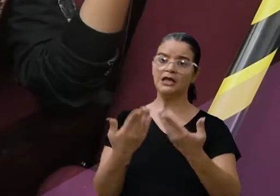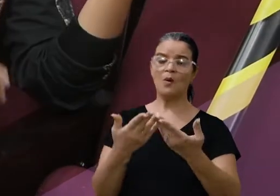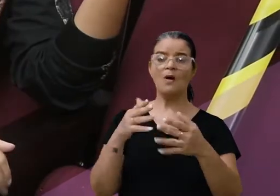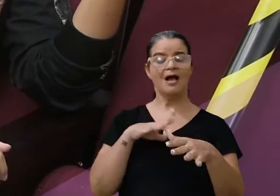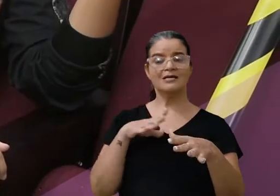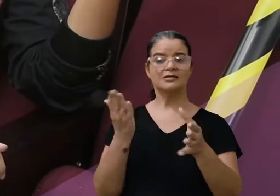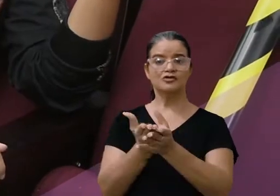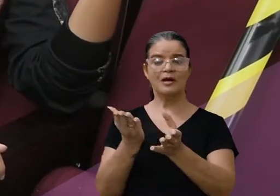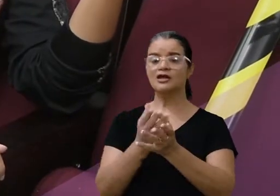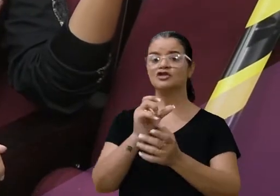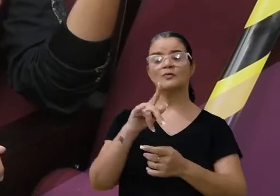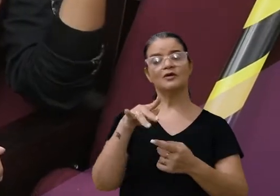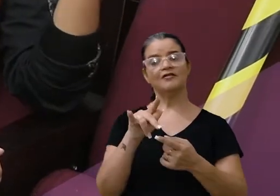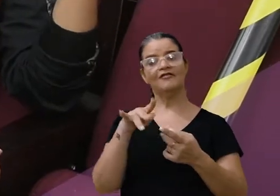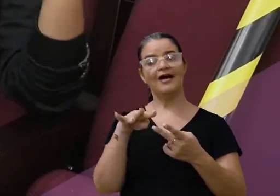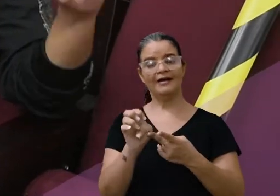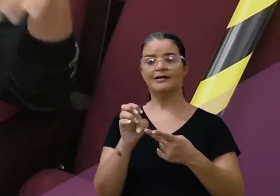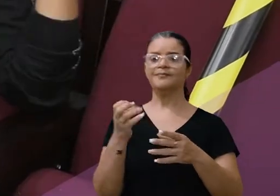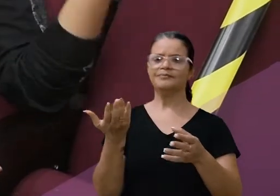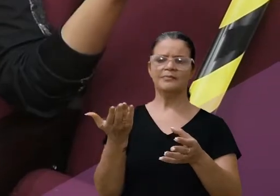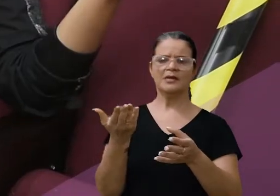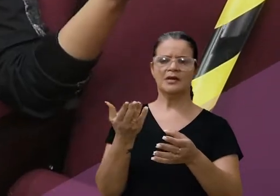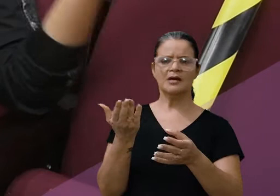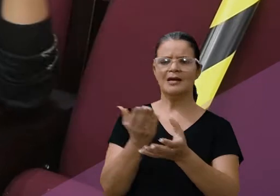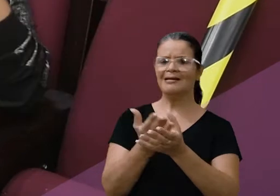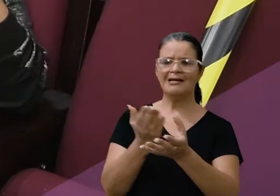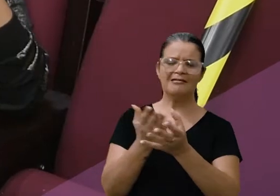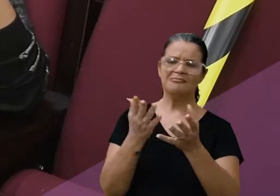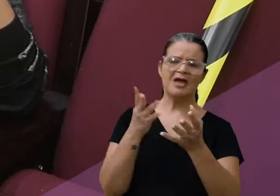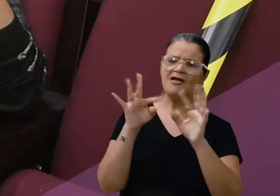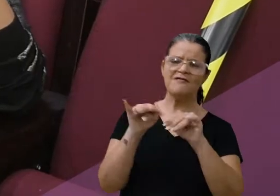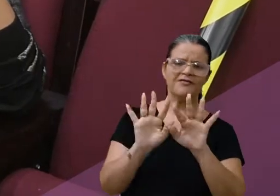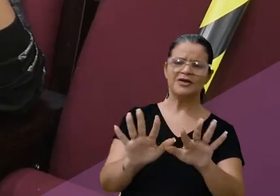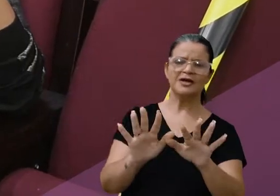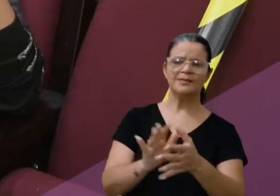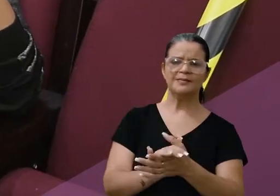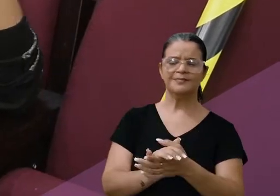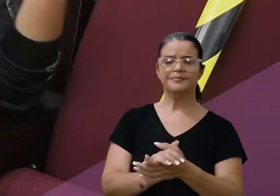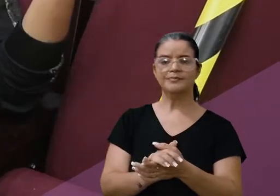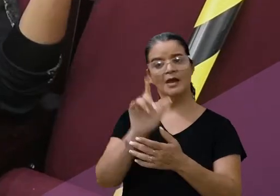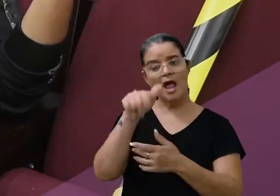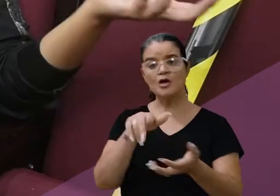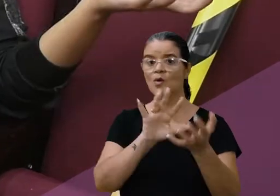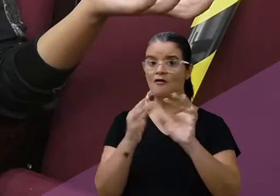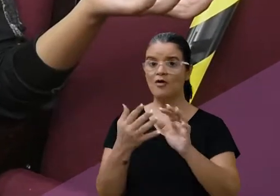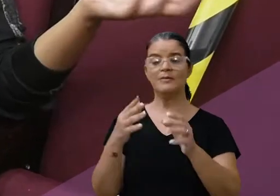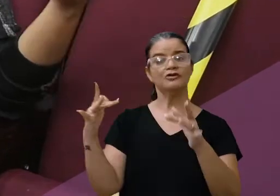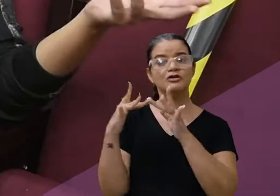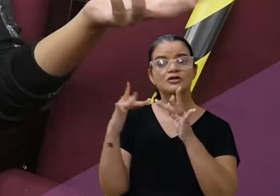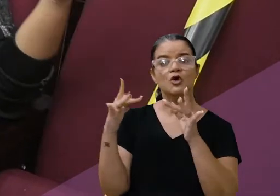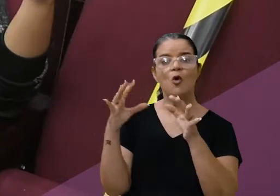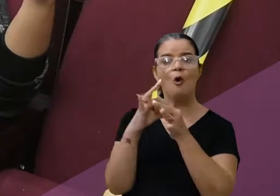recorriam ao telefone. Então, uma forma da gente encontrar as pessoas da nossa idade foi ir para